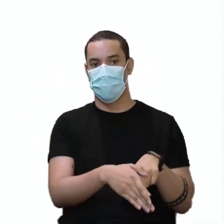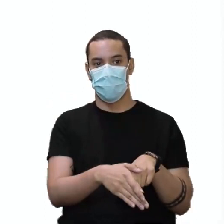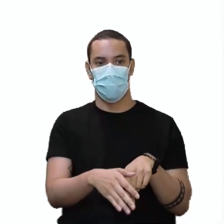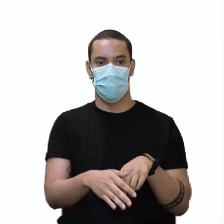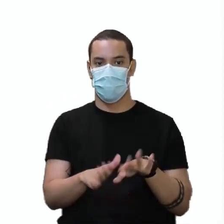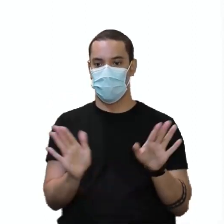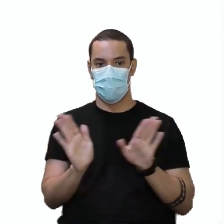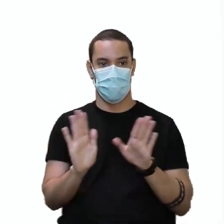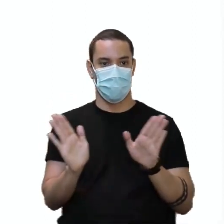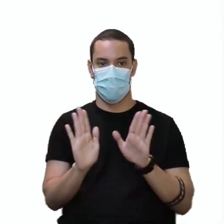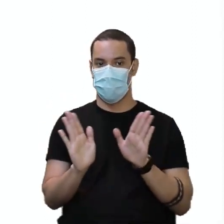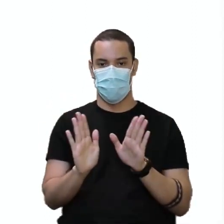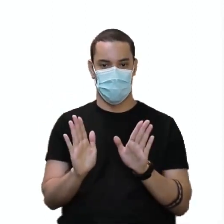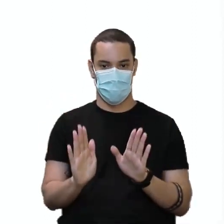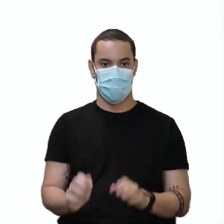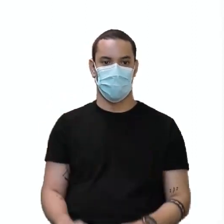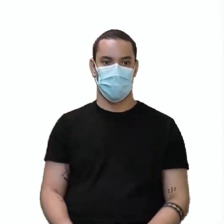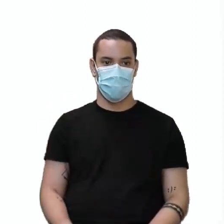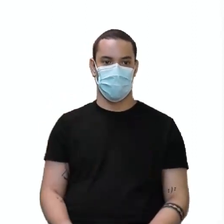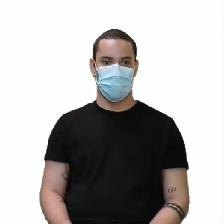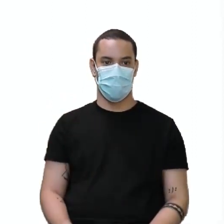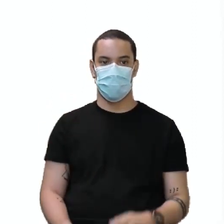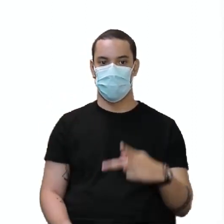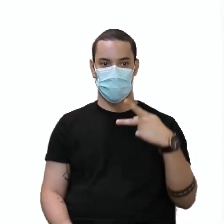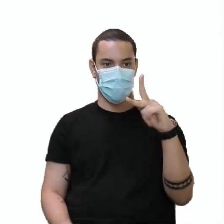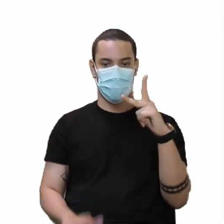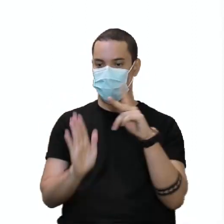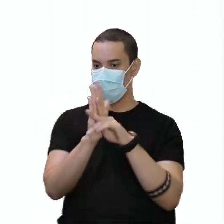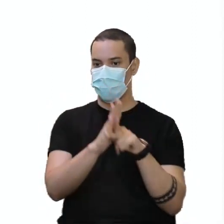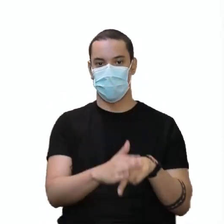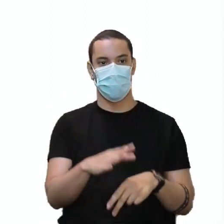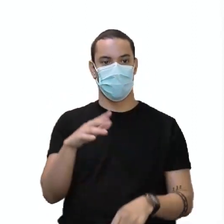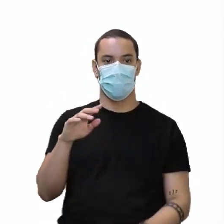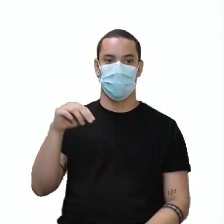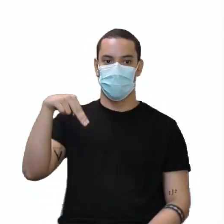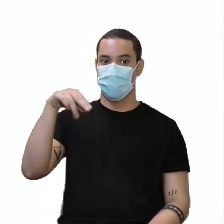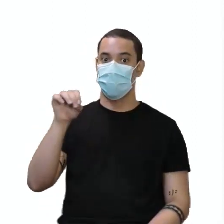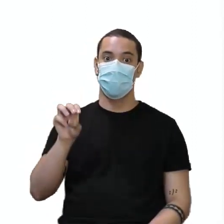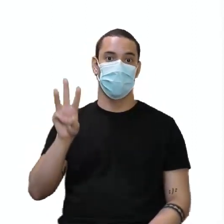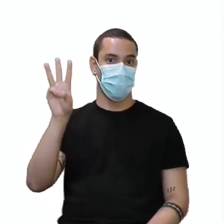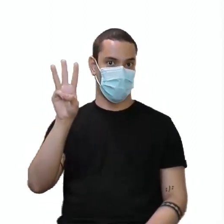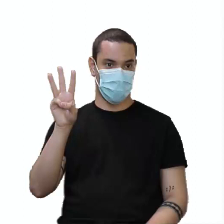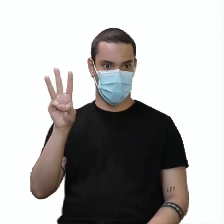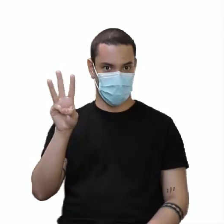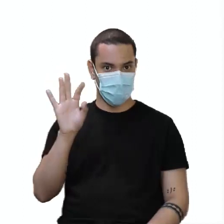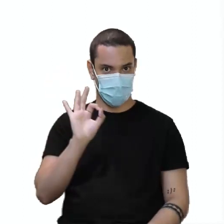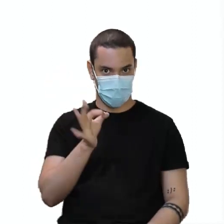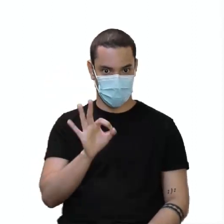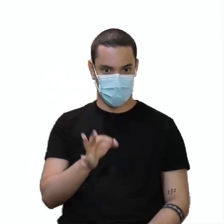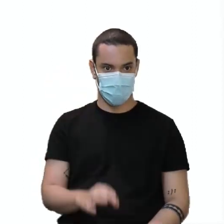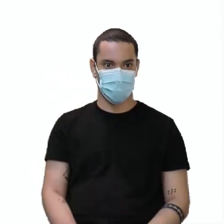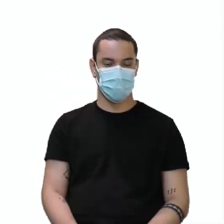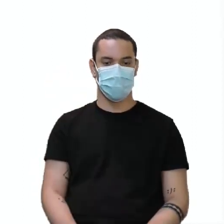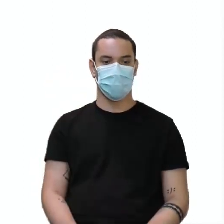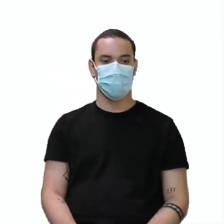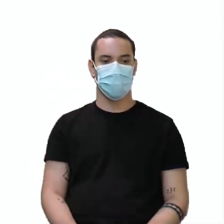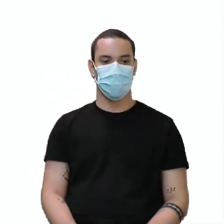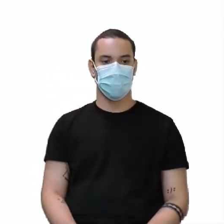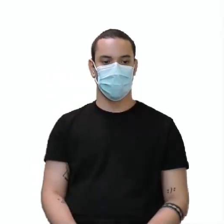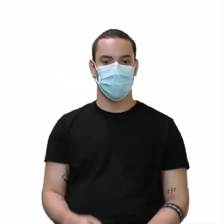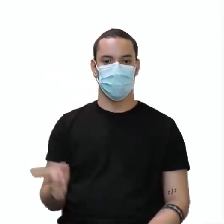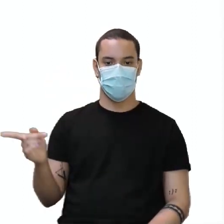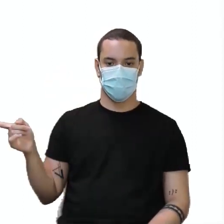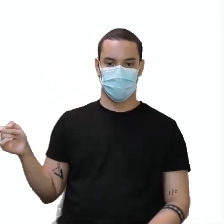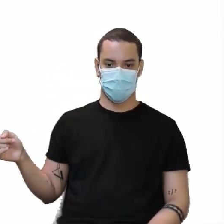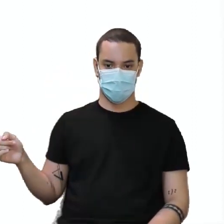é quinor, gente. Nem sei se é quinor que fala também. Aí é know, tá? Sem o K pronunciado. Letra E.